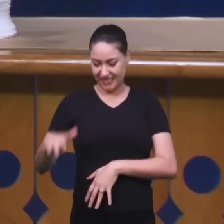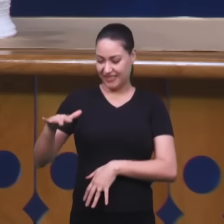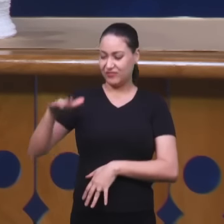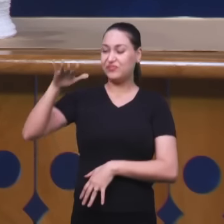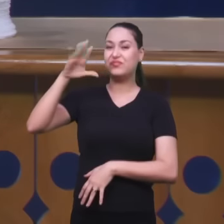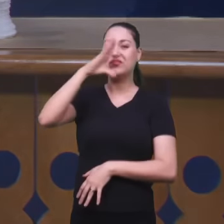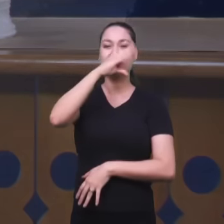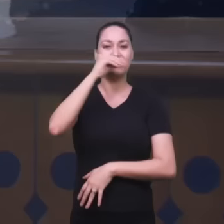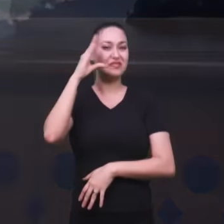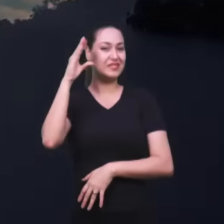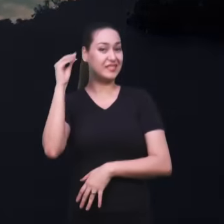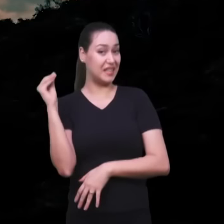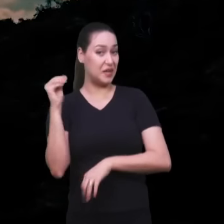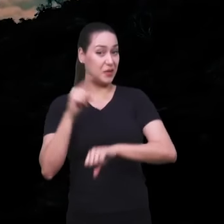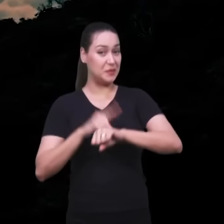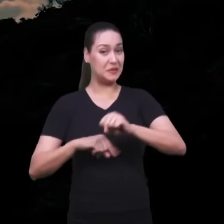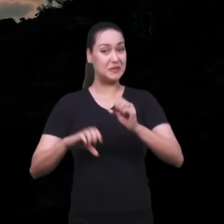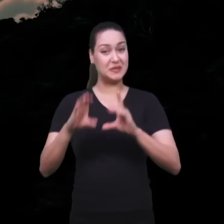Louvarmos ao Senhor